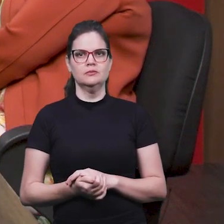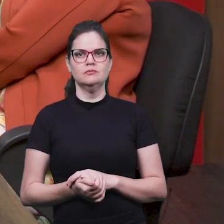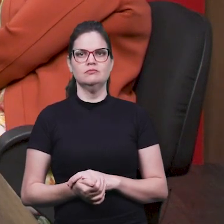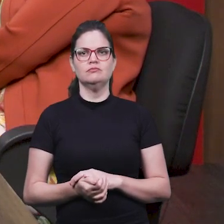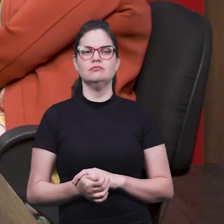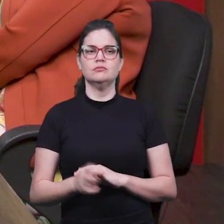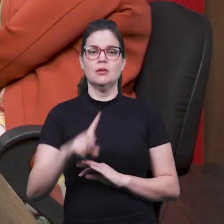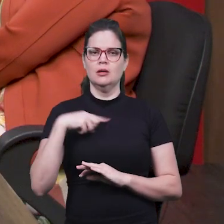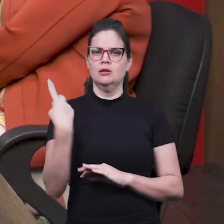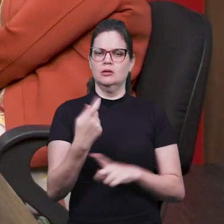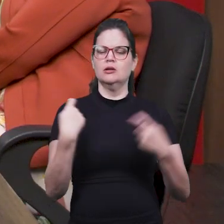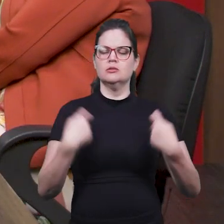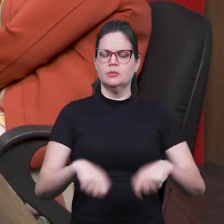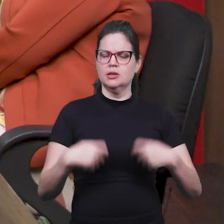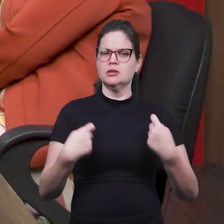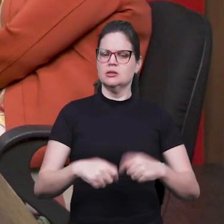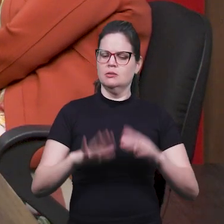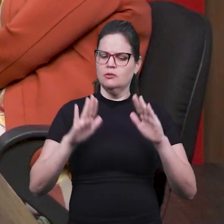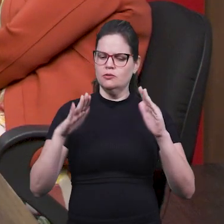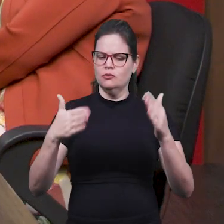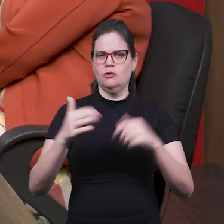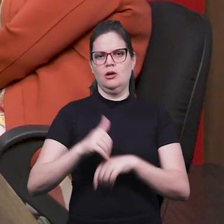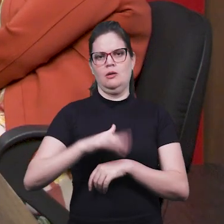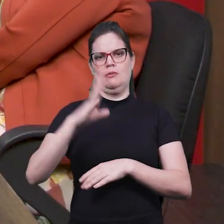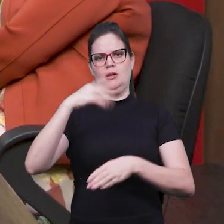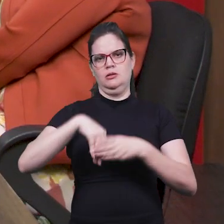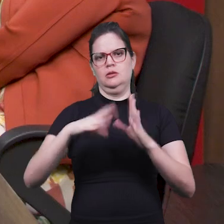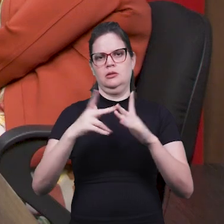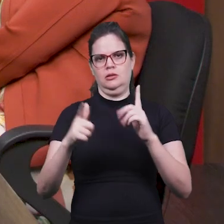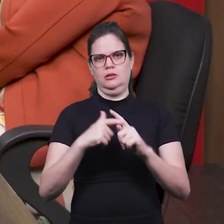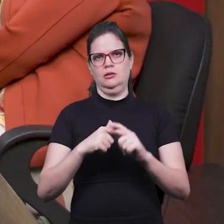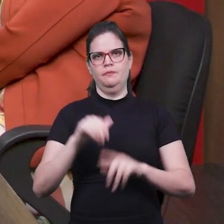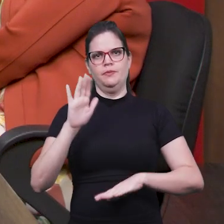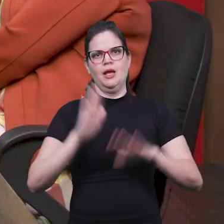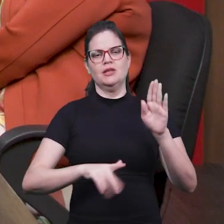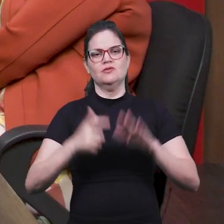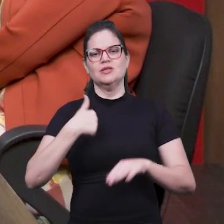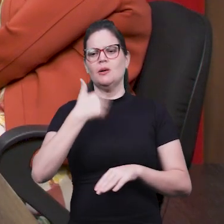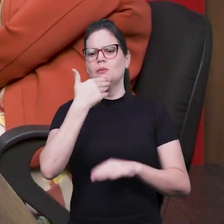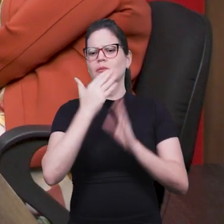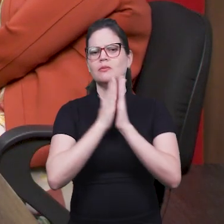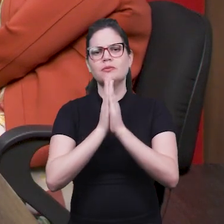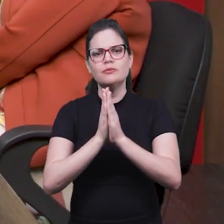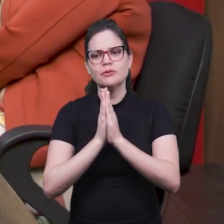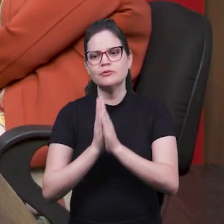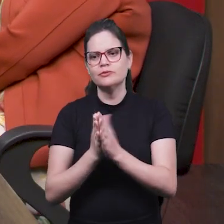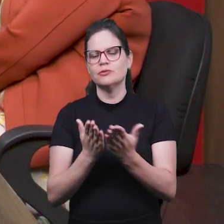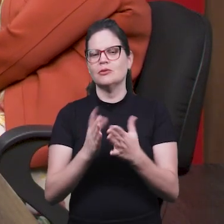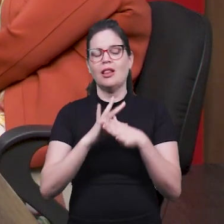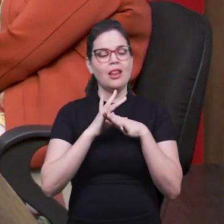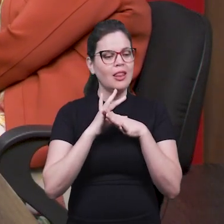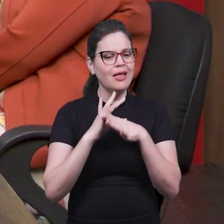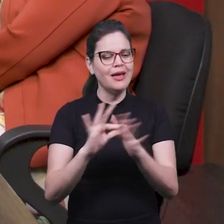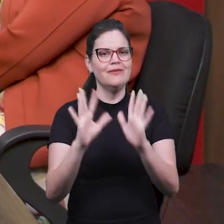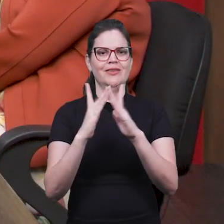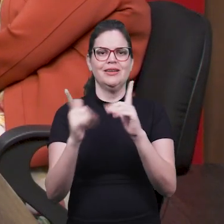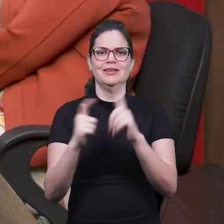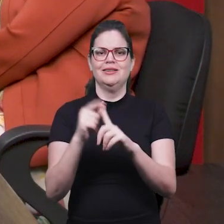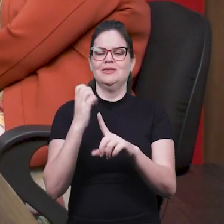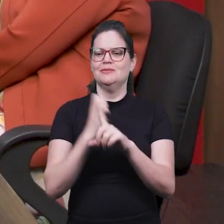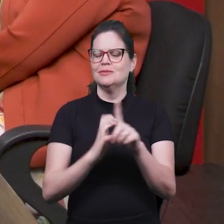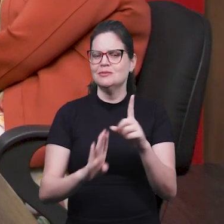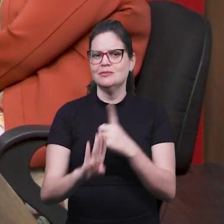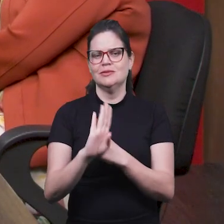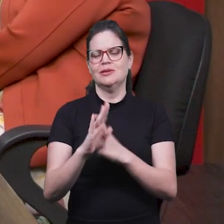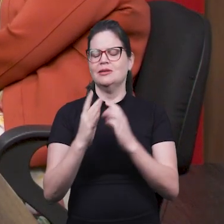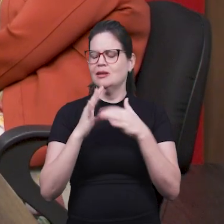trabalhar mais isso dentro das igrejas. Eu chego às vezes a implorar, leve as crianças para a igreja, deixe